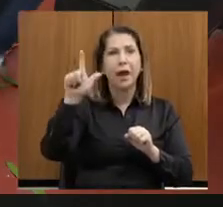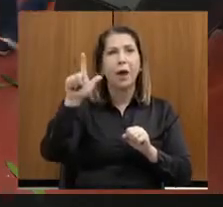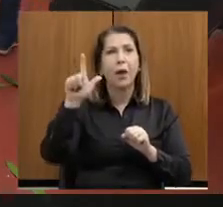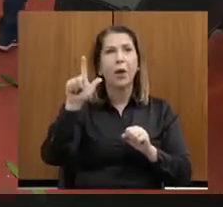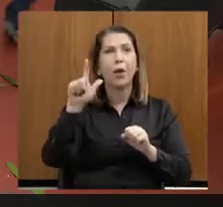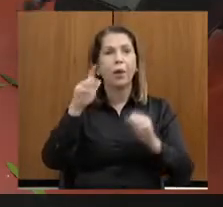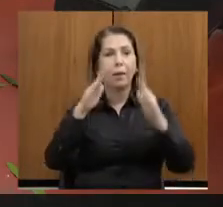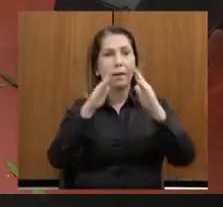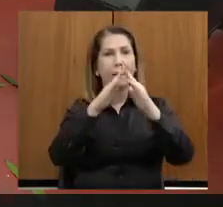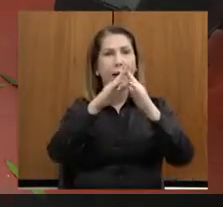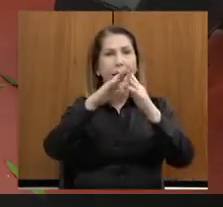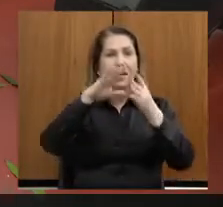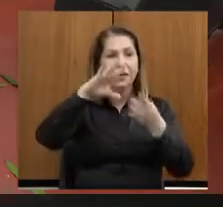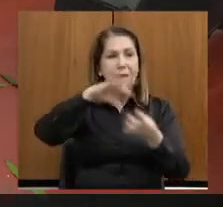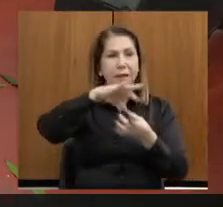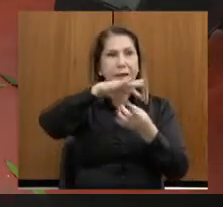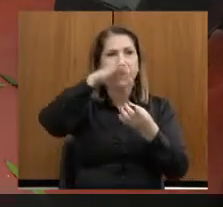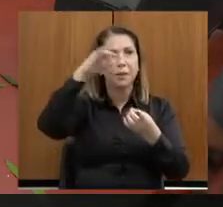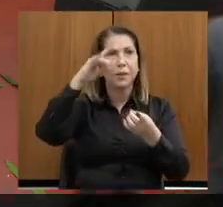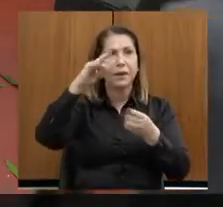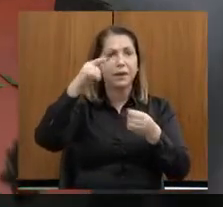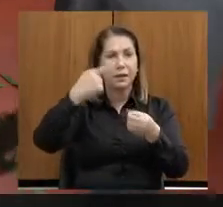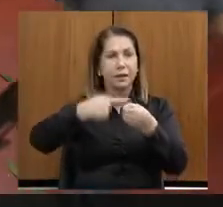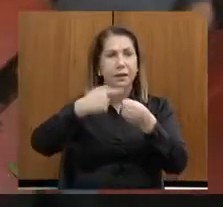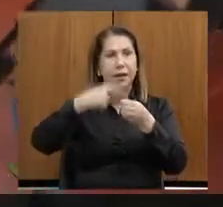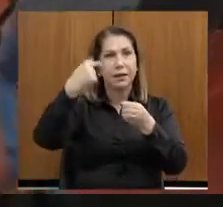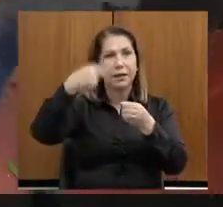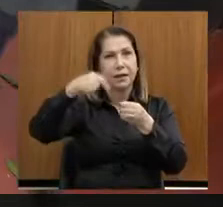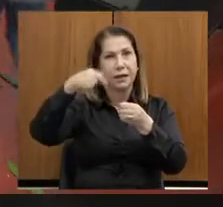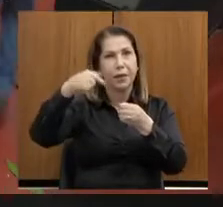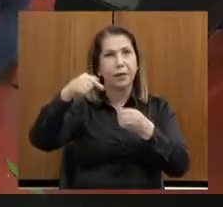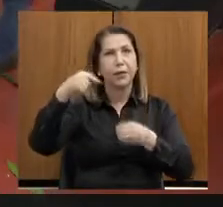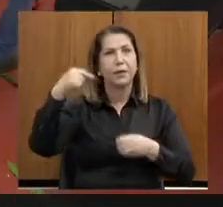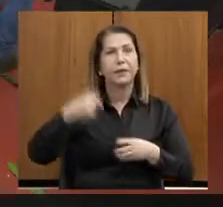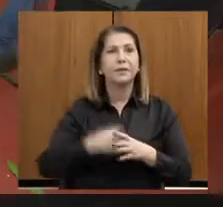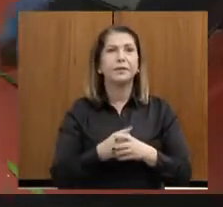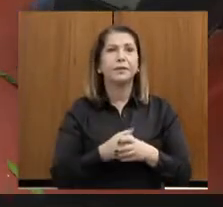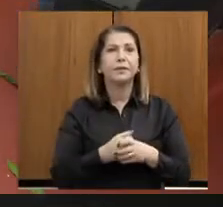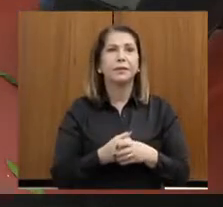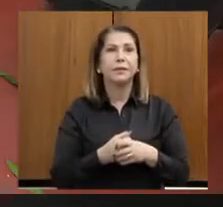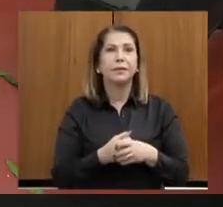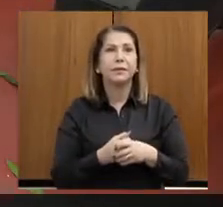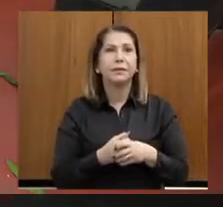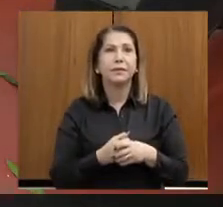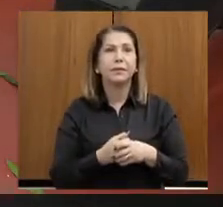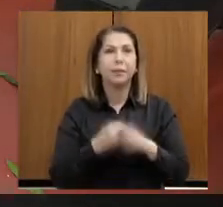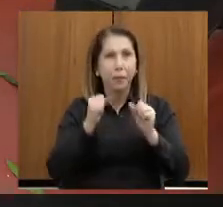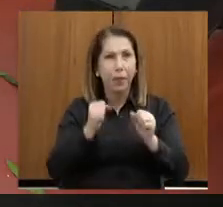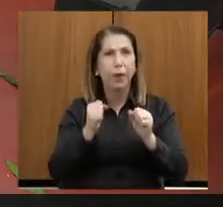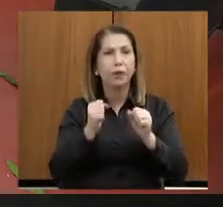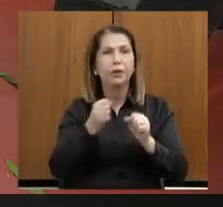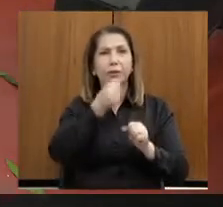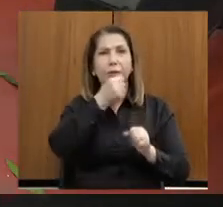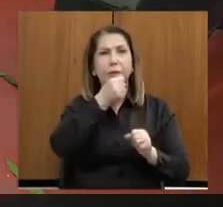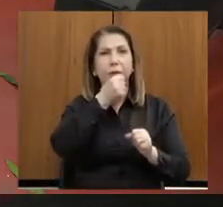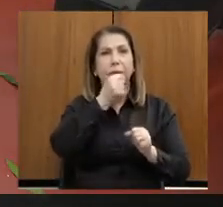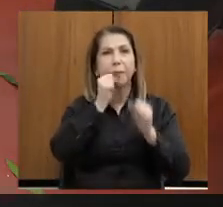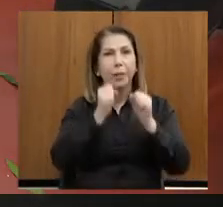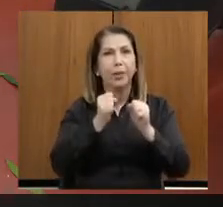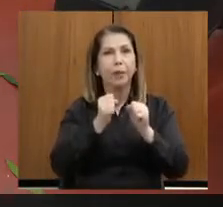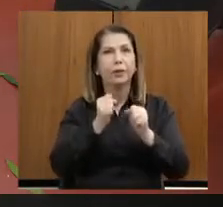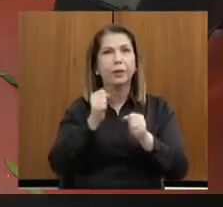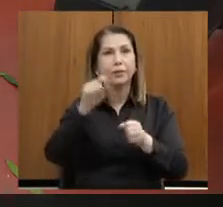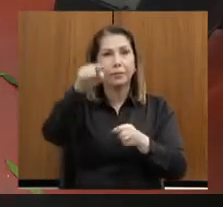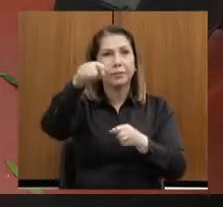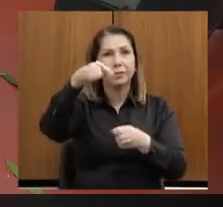casa Espírita filhos de Umbanda de Sete Lagoas você pode usar esse microfone aqui tá